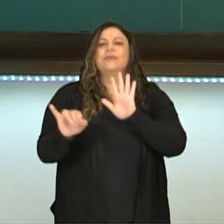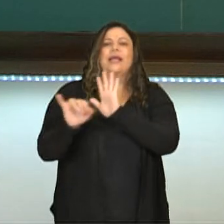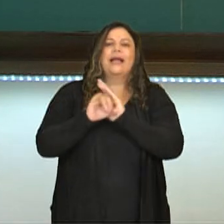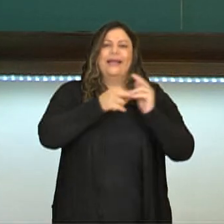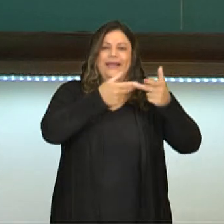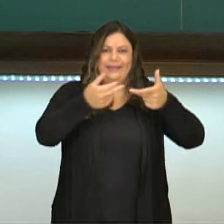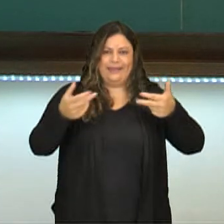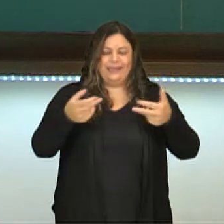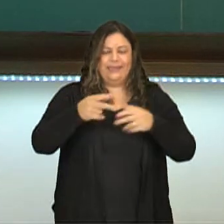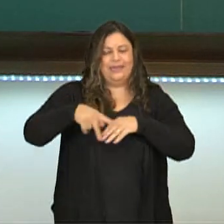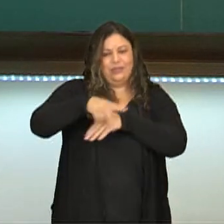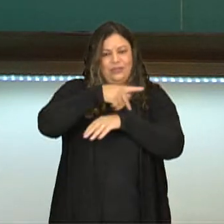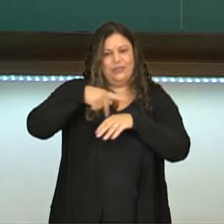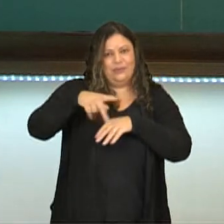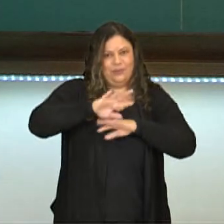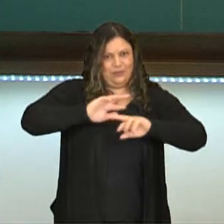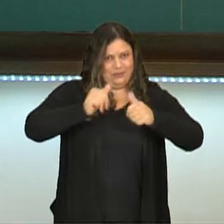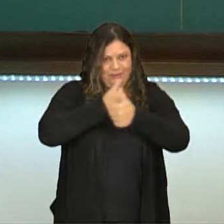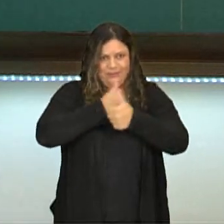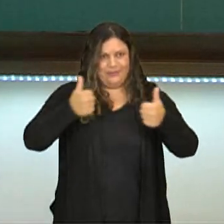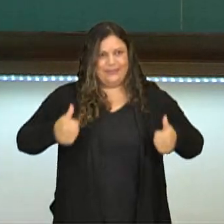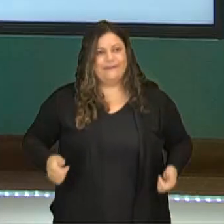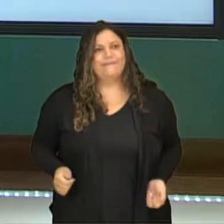maneira totalizante. Bacana?